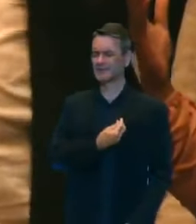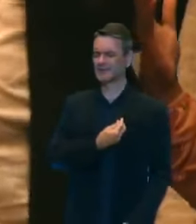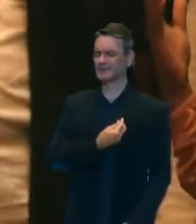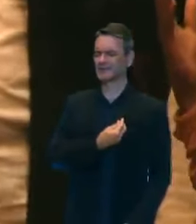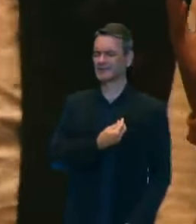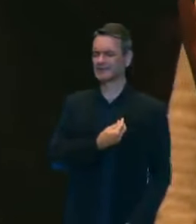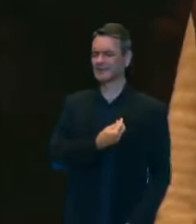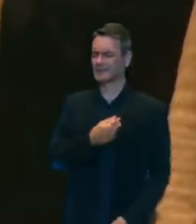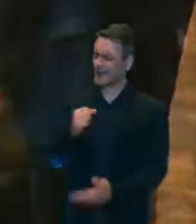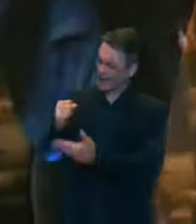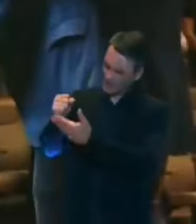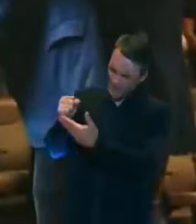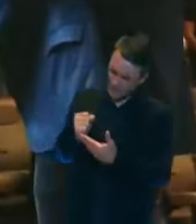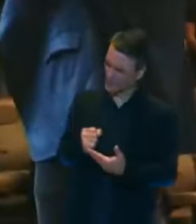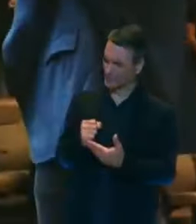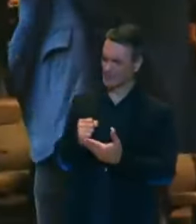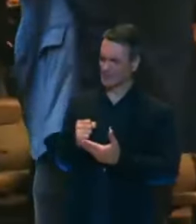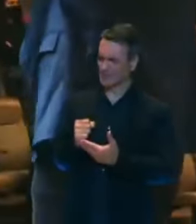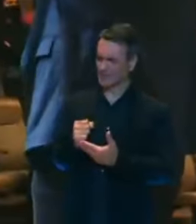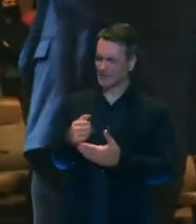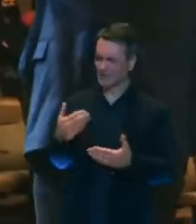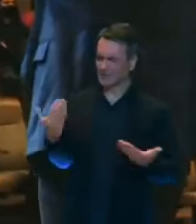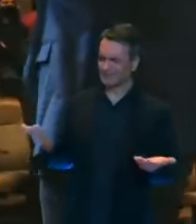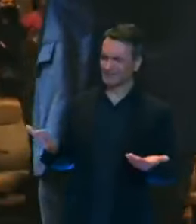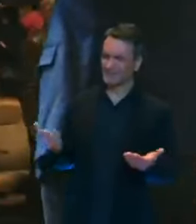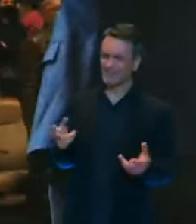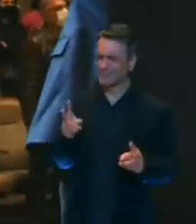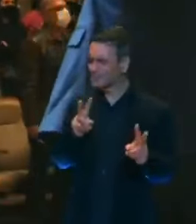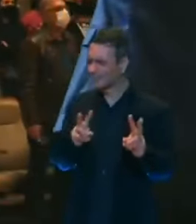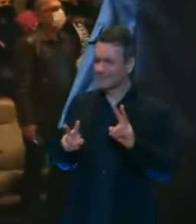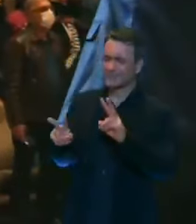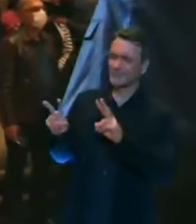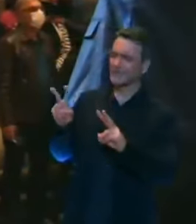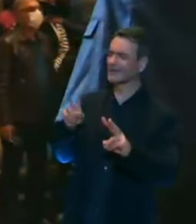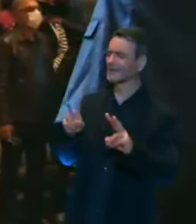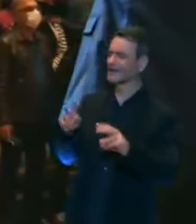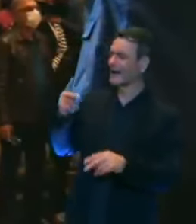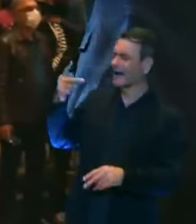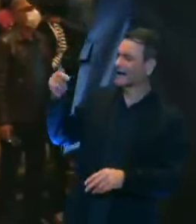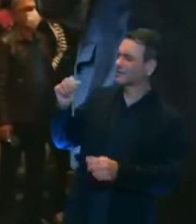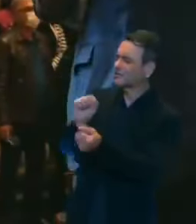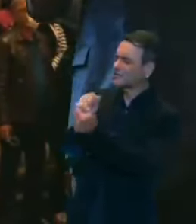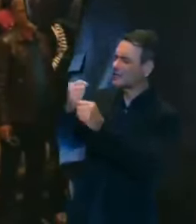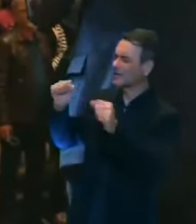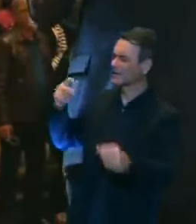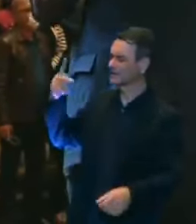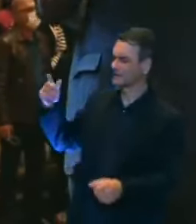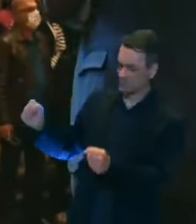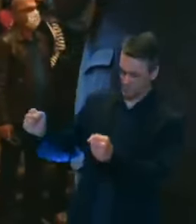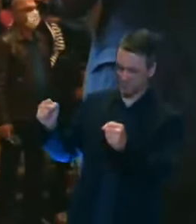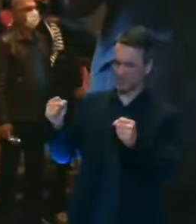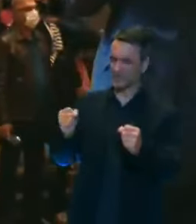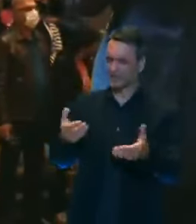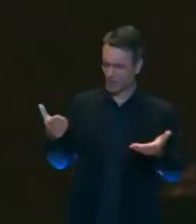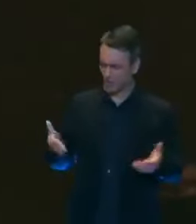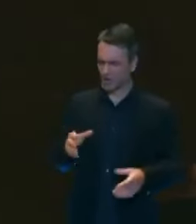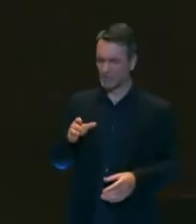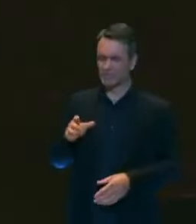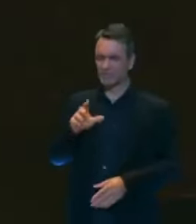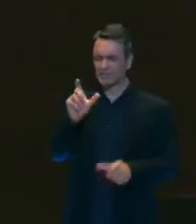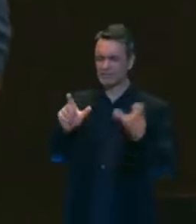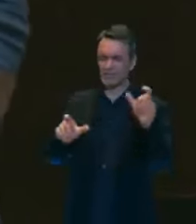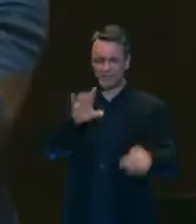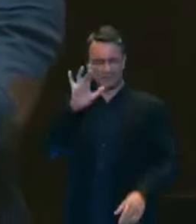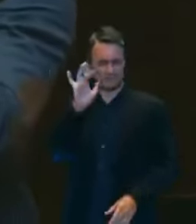altos, nos faz ver as coisas na dimensão da tua grandeza, do teu poder. Que hoje pessoas sejam tocadas